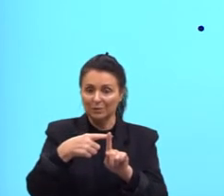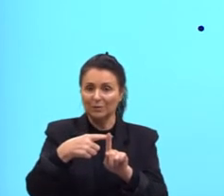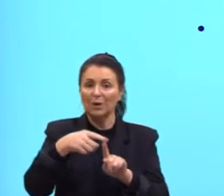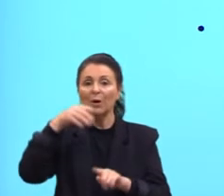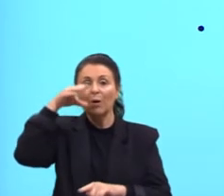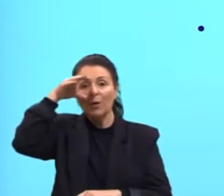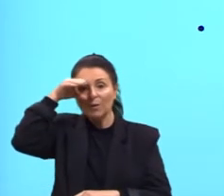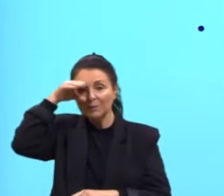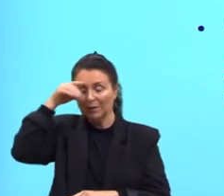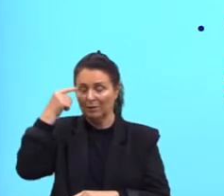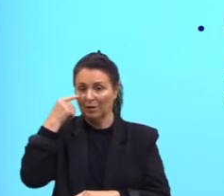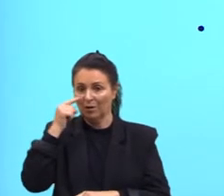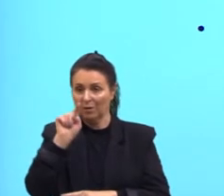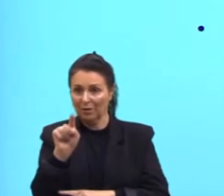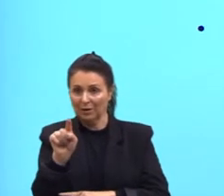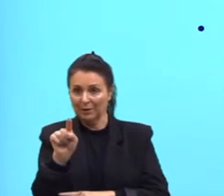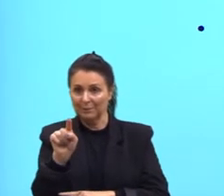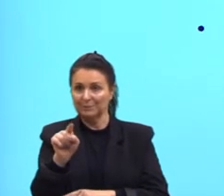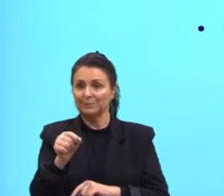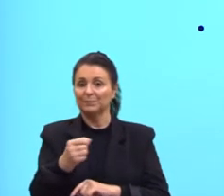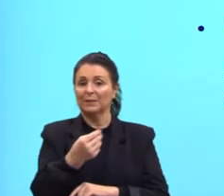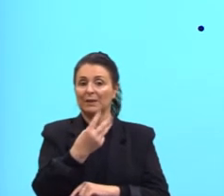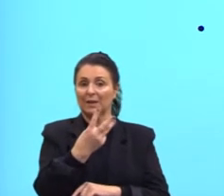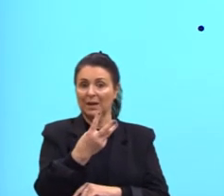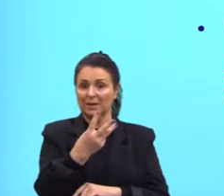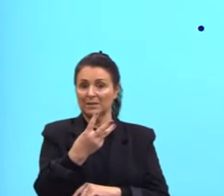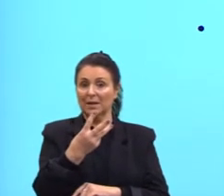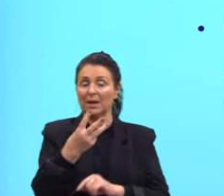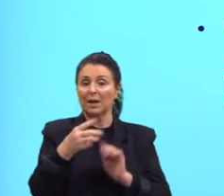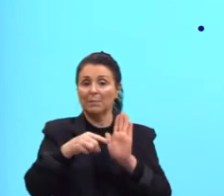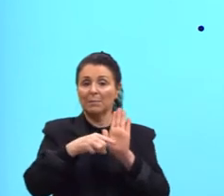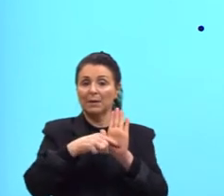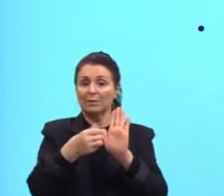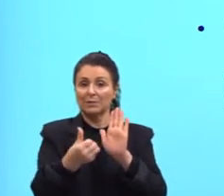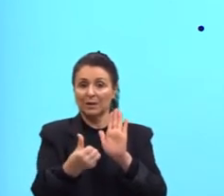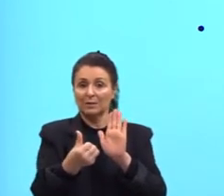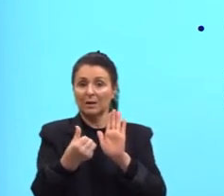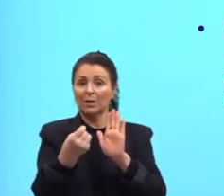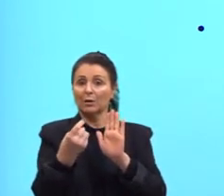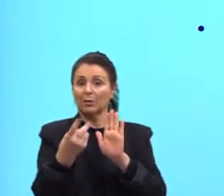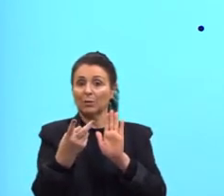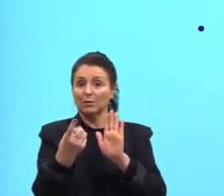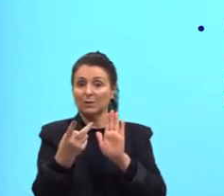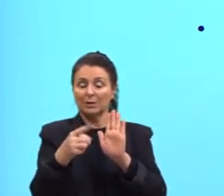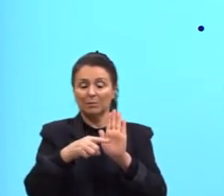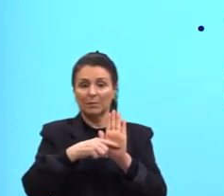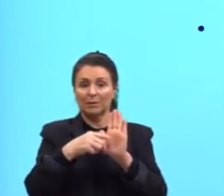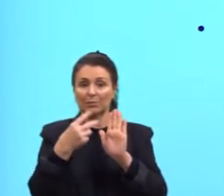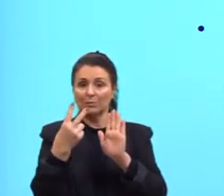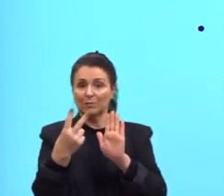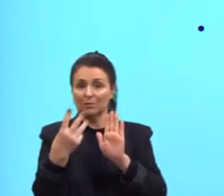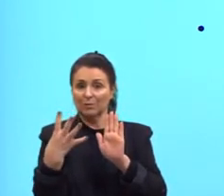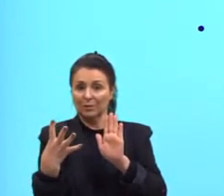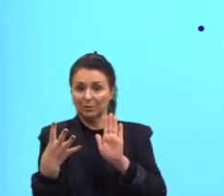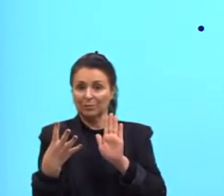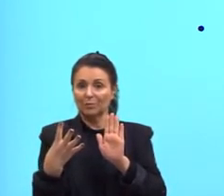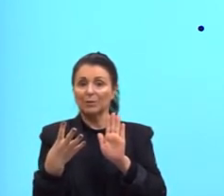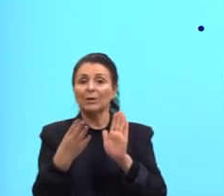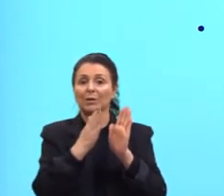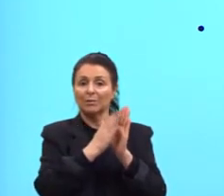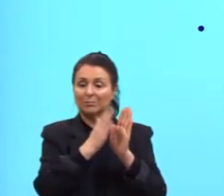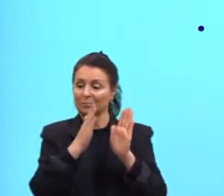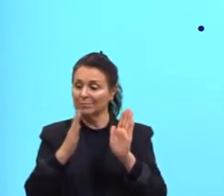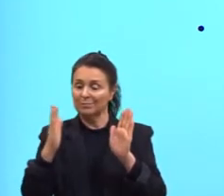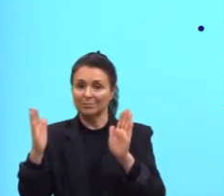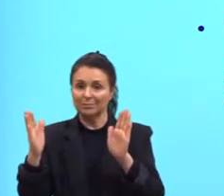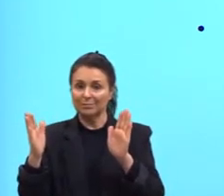Observe vem aqui nós temos 3 - 6 12 - 24 e assim por